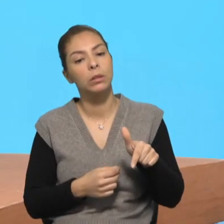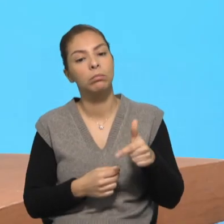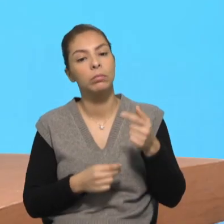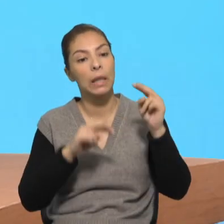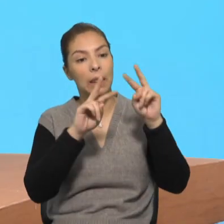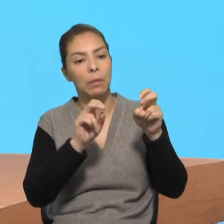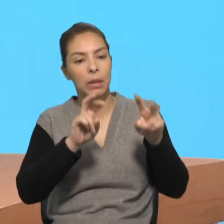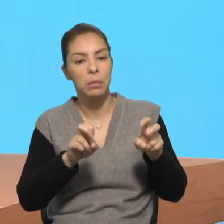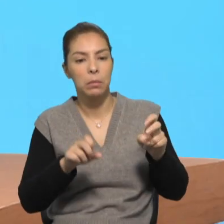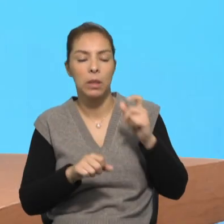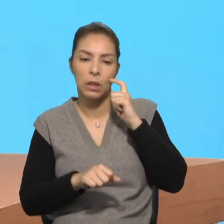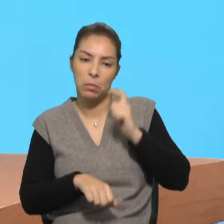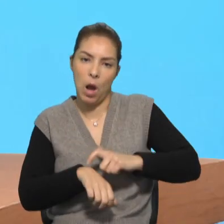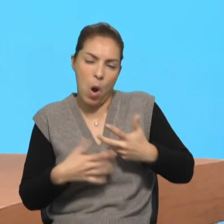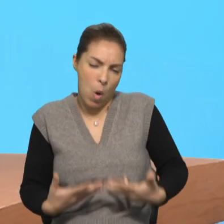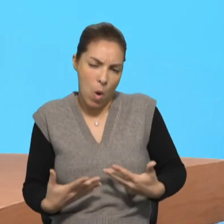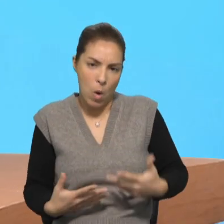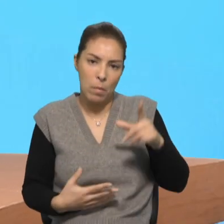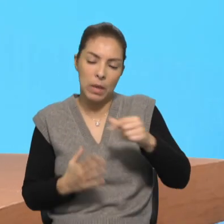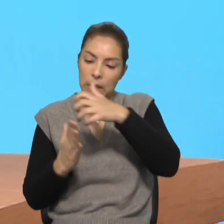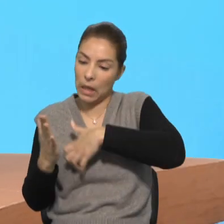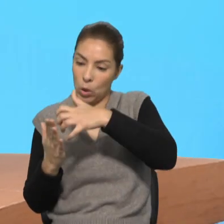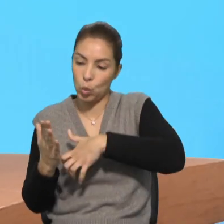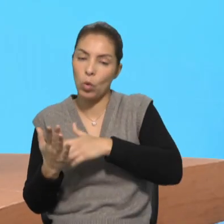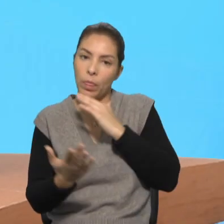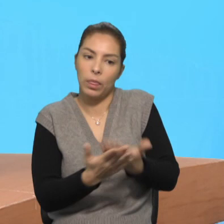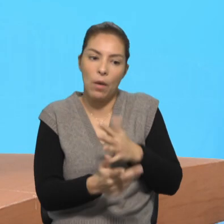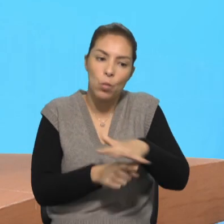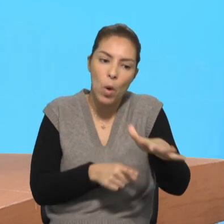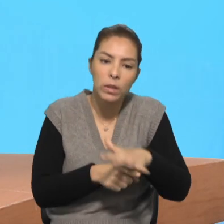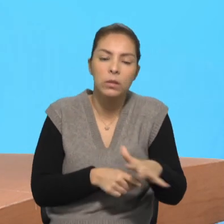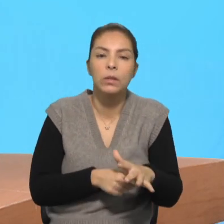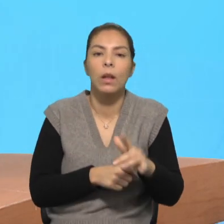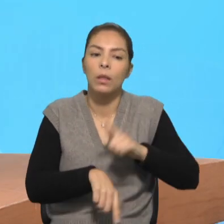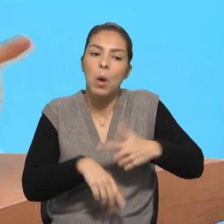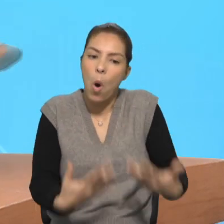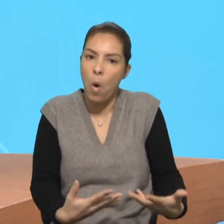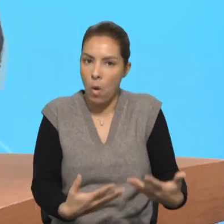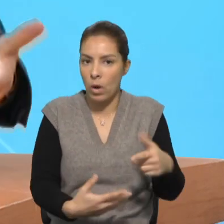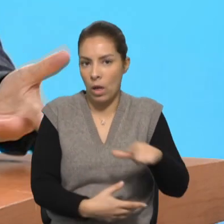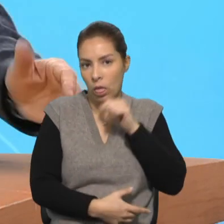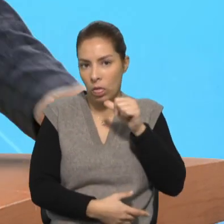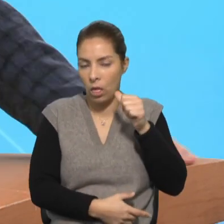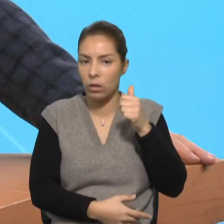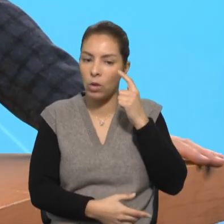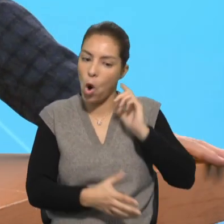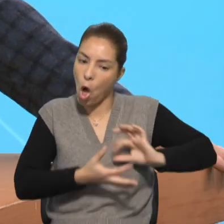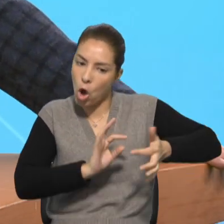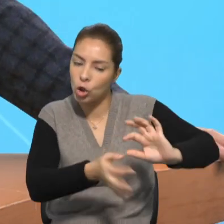e o contributo deste canto, deste texto, deste poema, para dar sentido